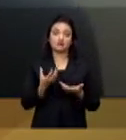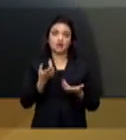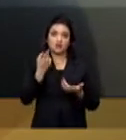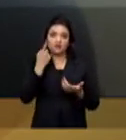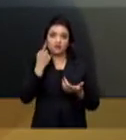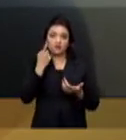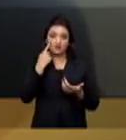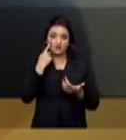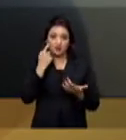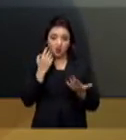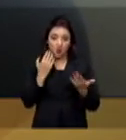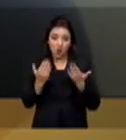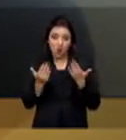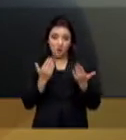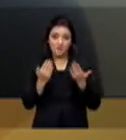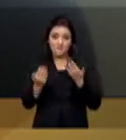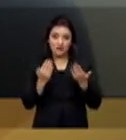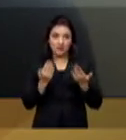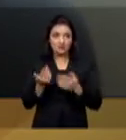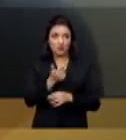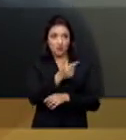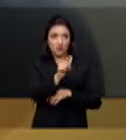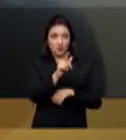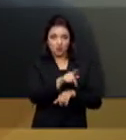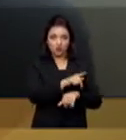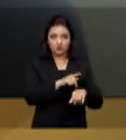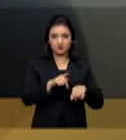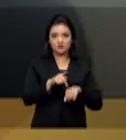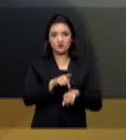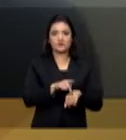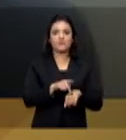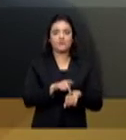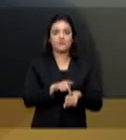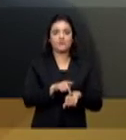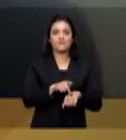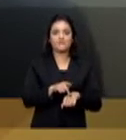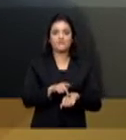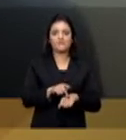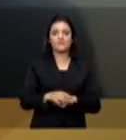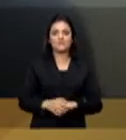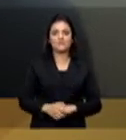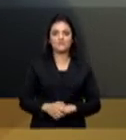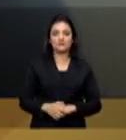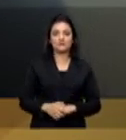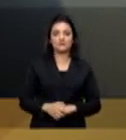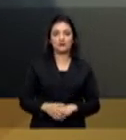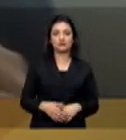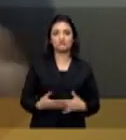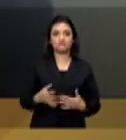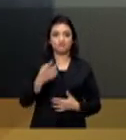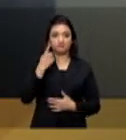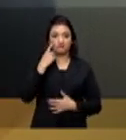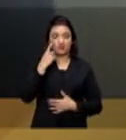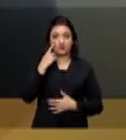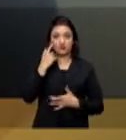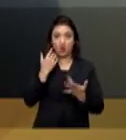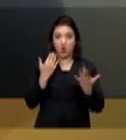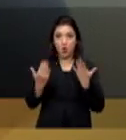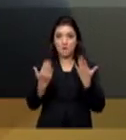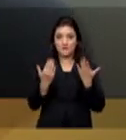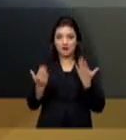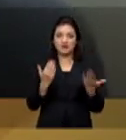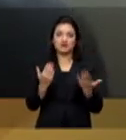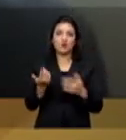externa, tal como fez também o nobre e eminente Procurador-Geral da República. Vejam, excelências, comparação externa com